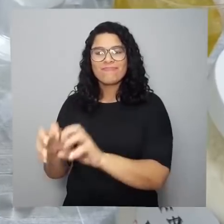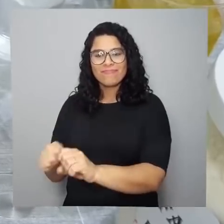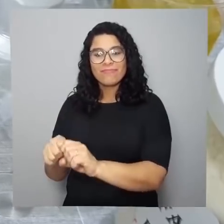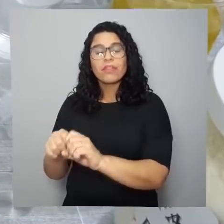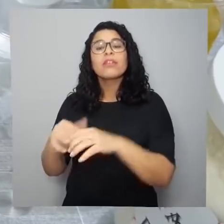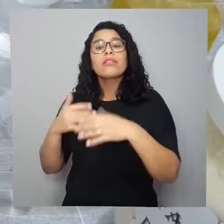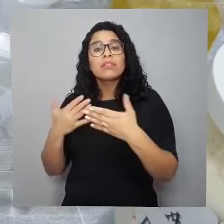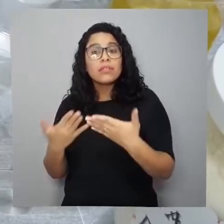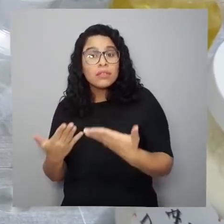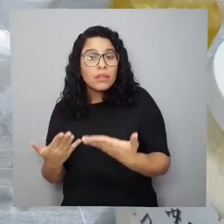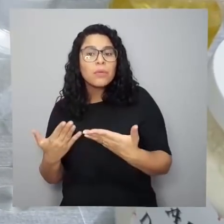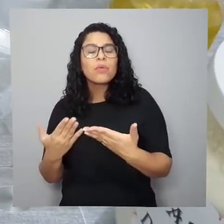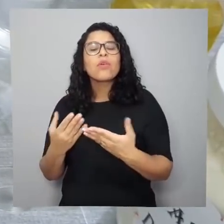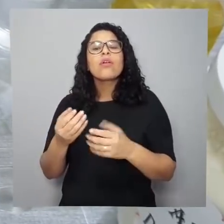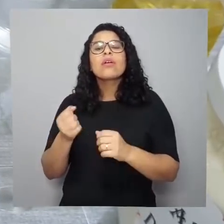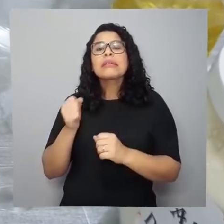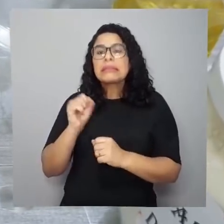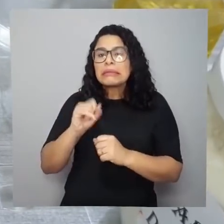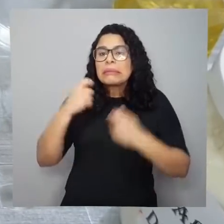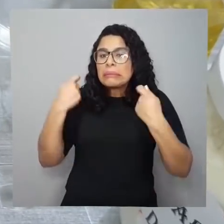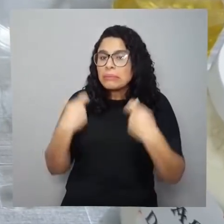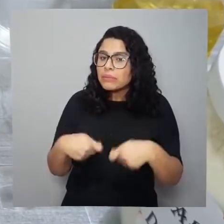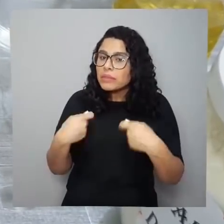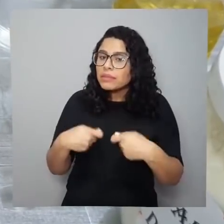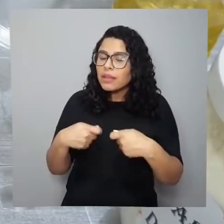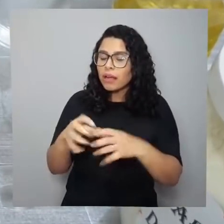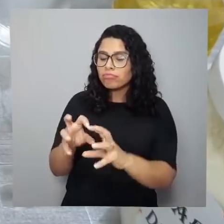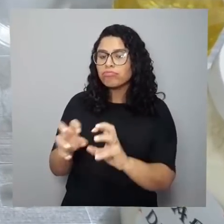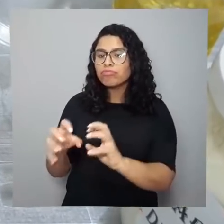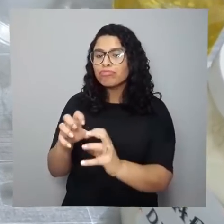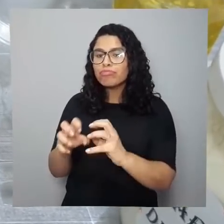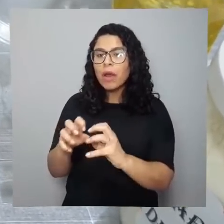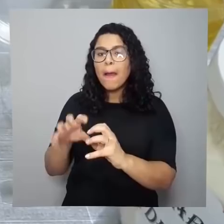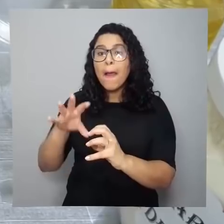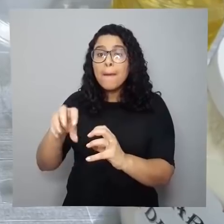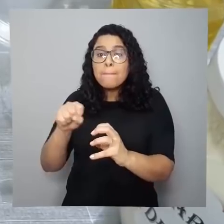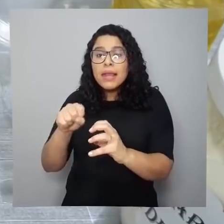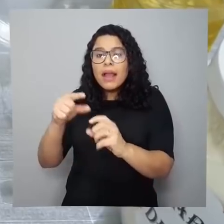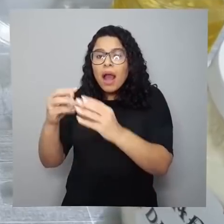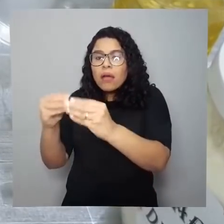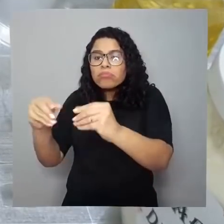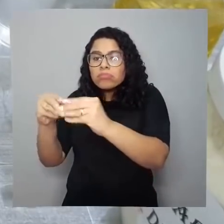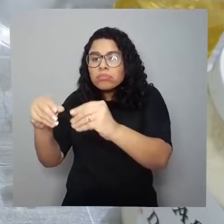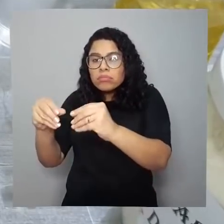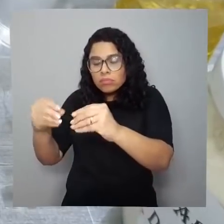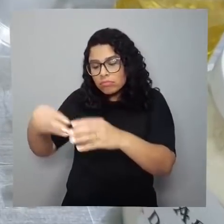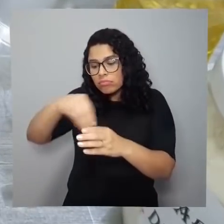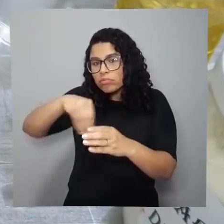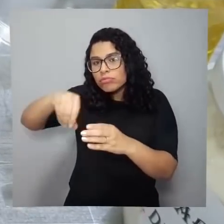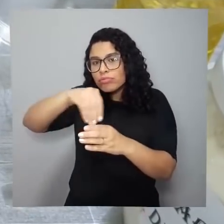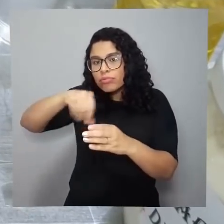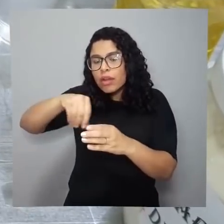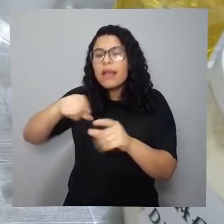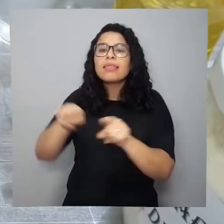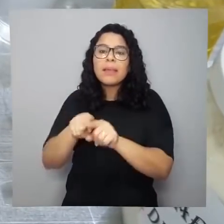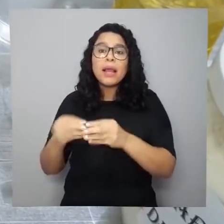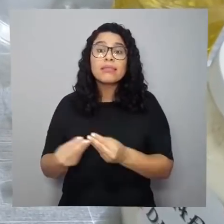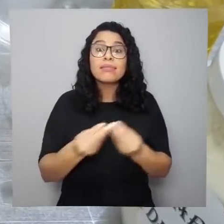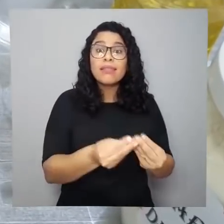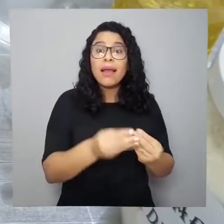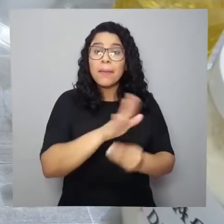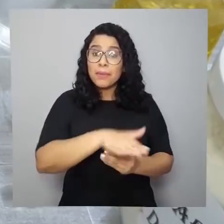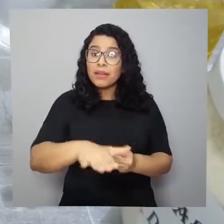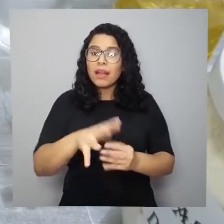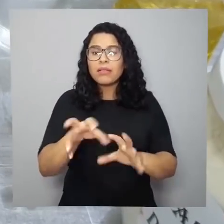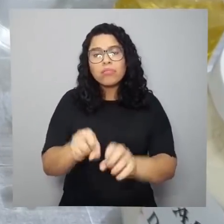da minha massinha. Então, olha, vocês podem, na hora que ficar assim, vocês vão dando para a criança para ela ir apertando, porque